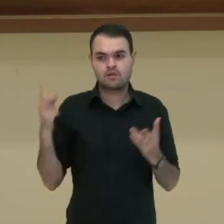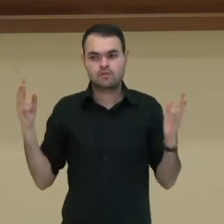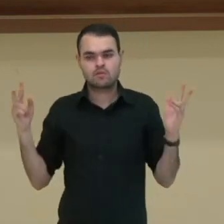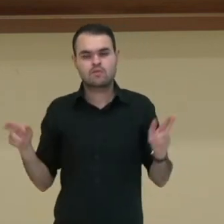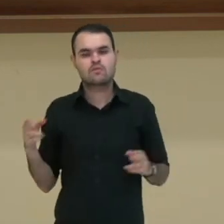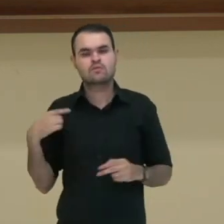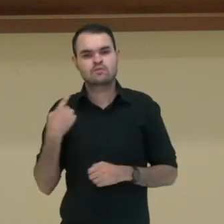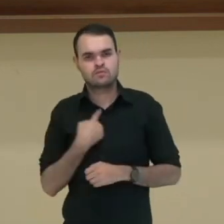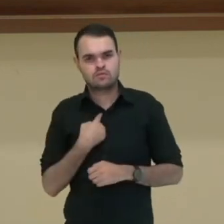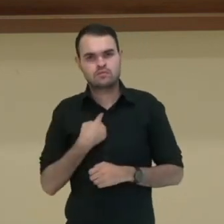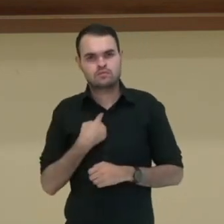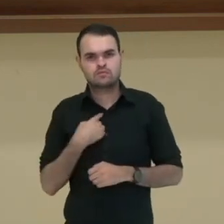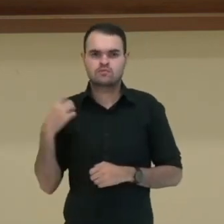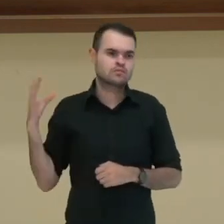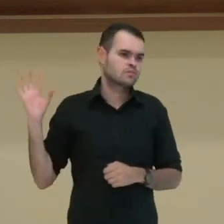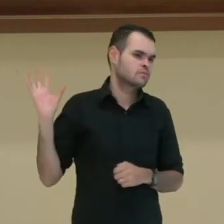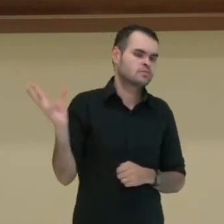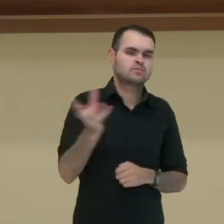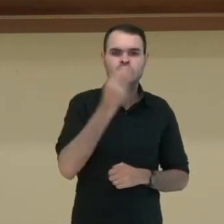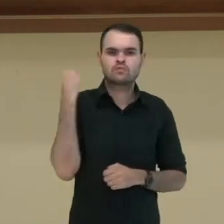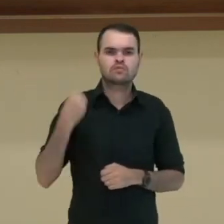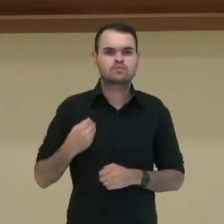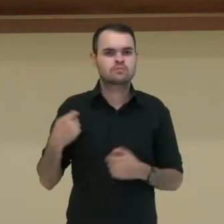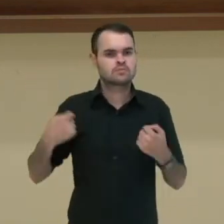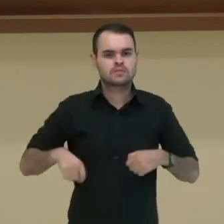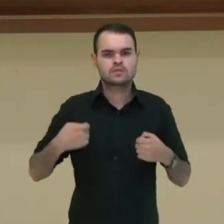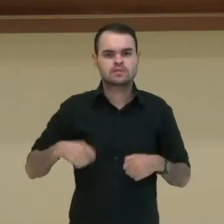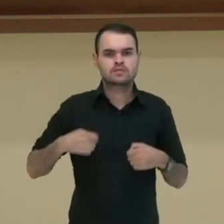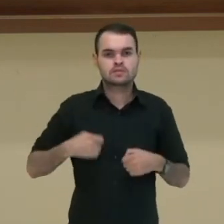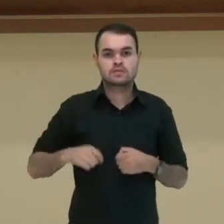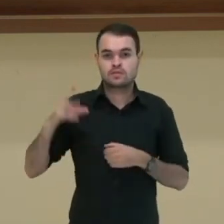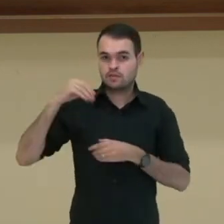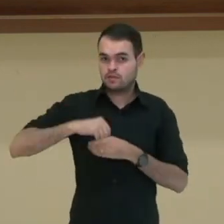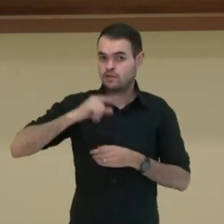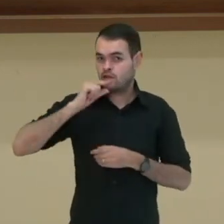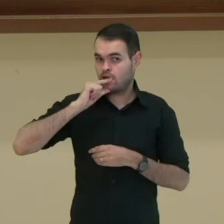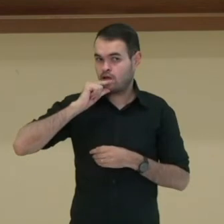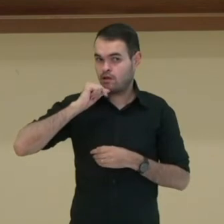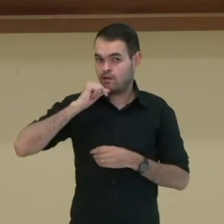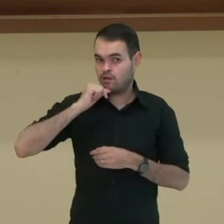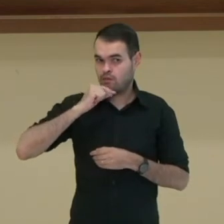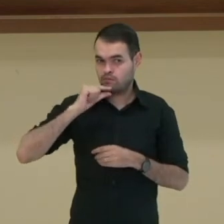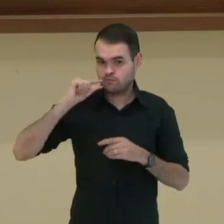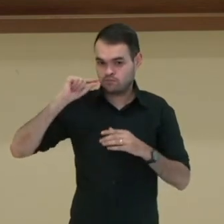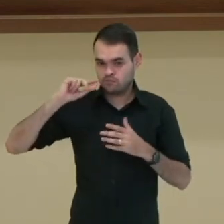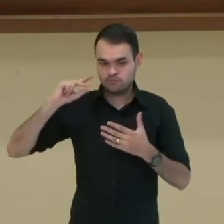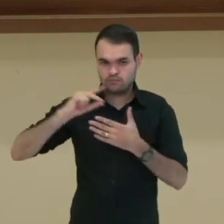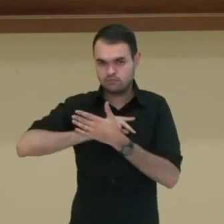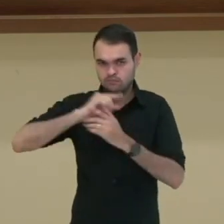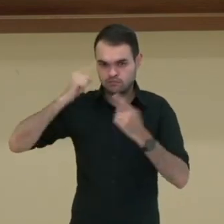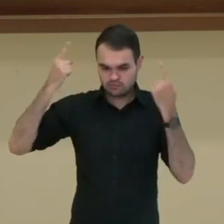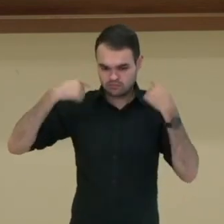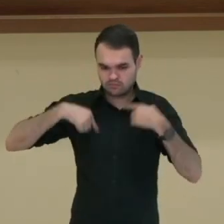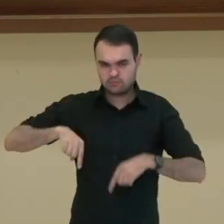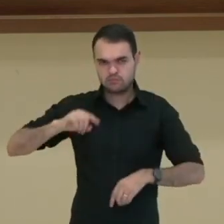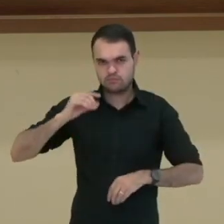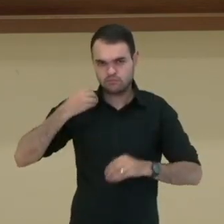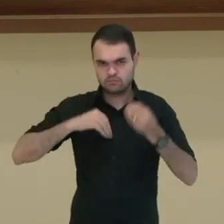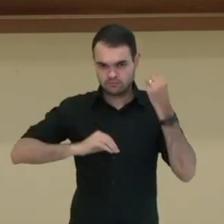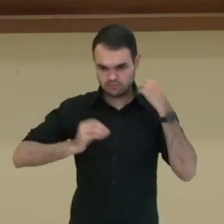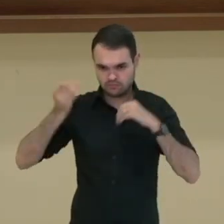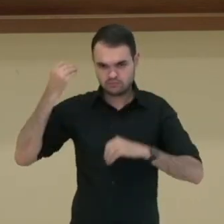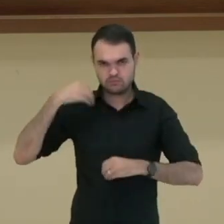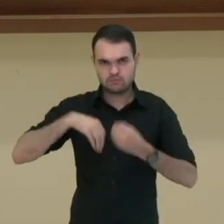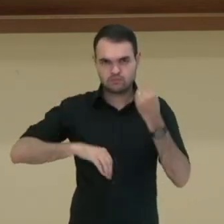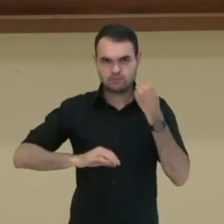nós, né? Todos os animais, é indispensável a presença de água ali para que ocorra todas as atividades metabólicas, né? Todas